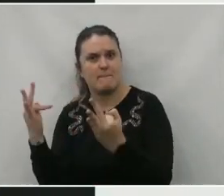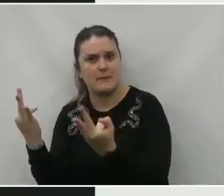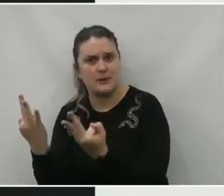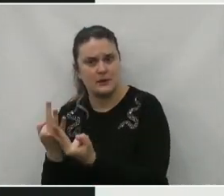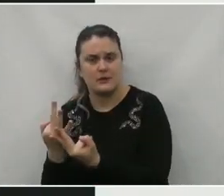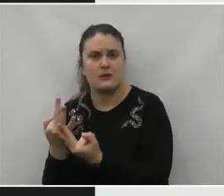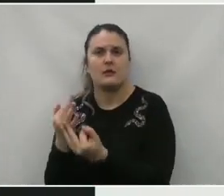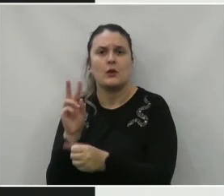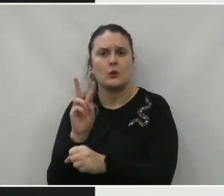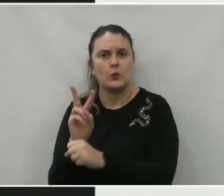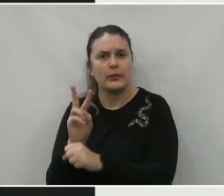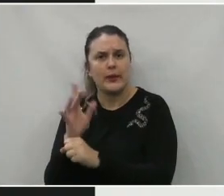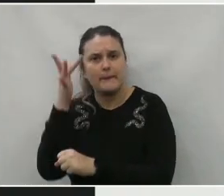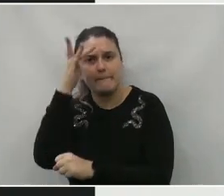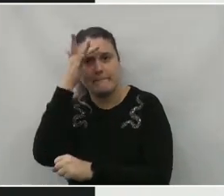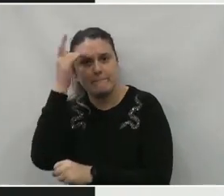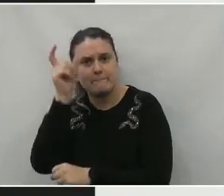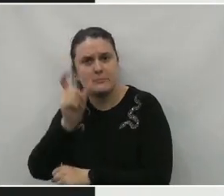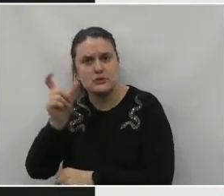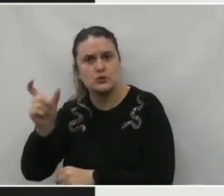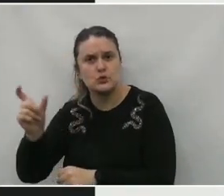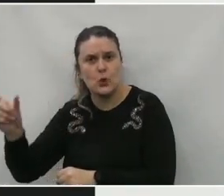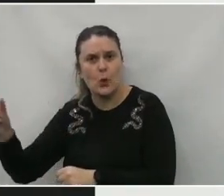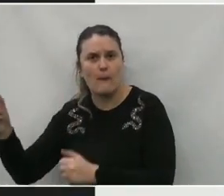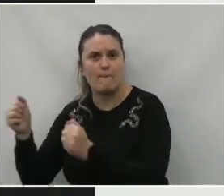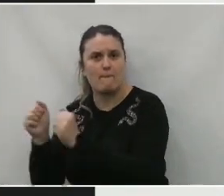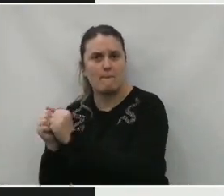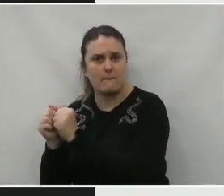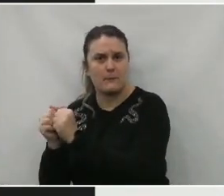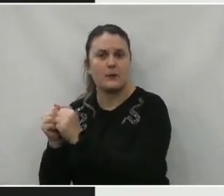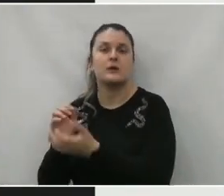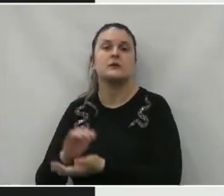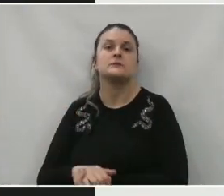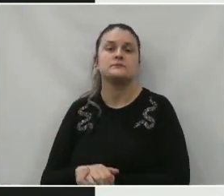famílias, das pessoas que os rodeiam,